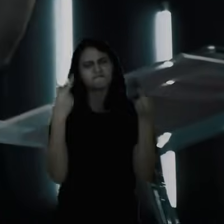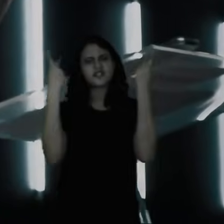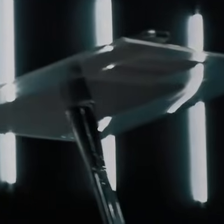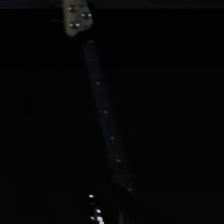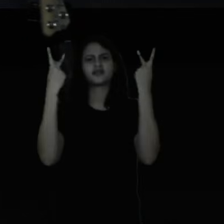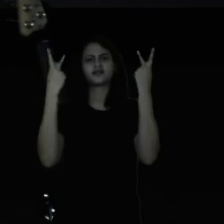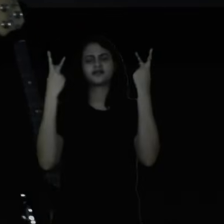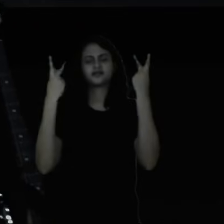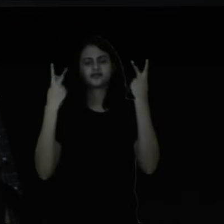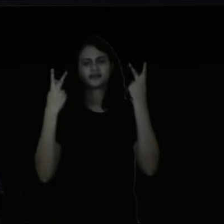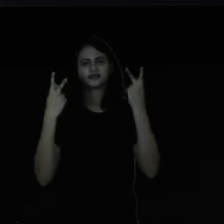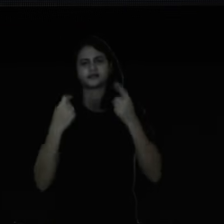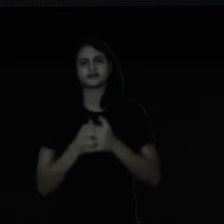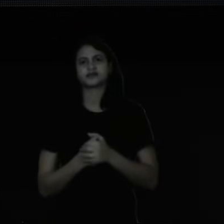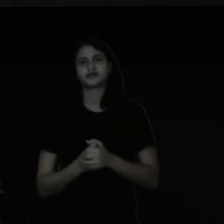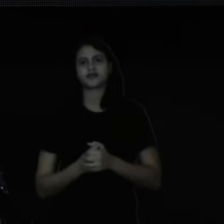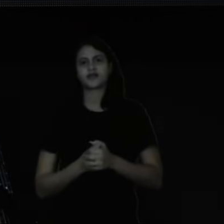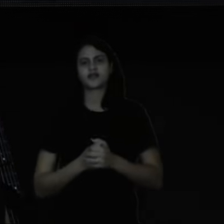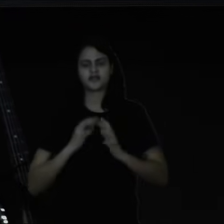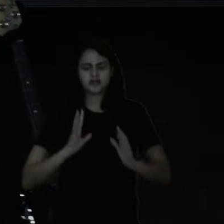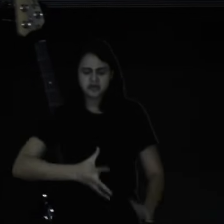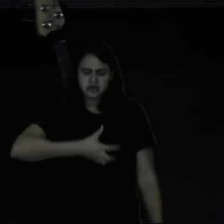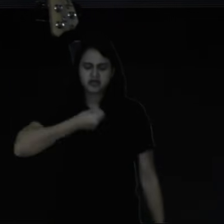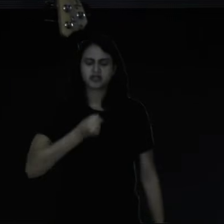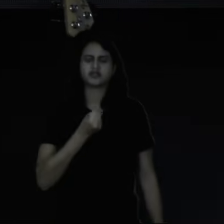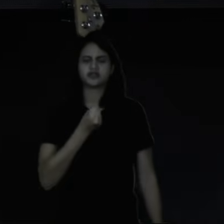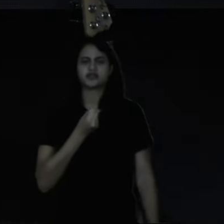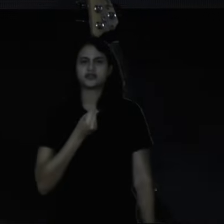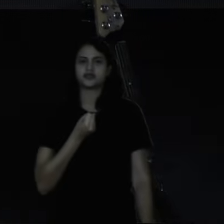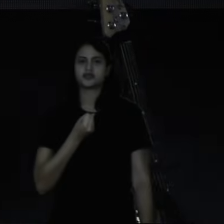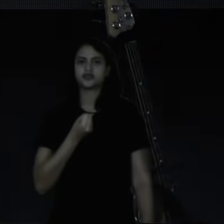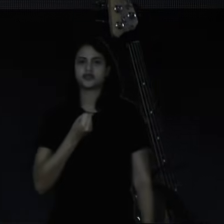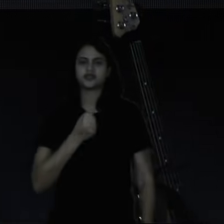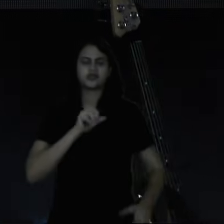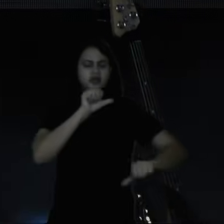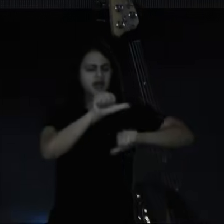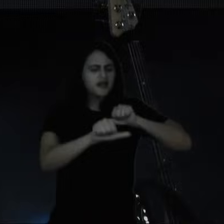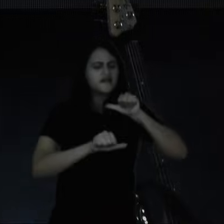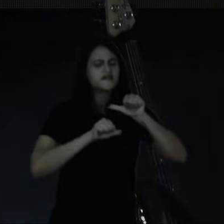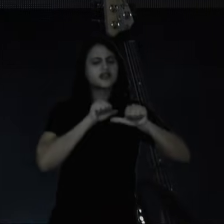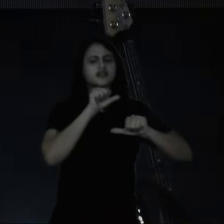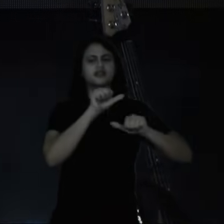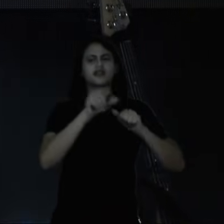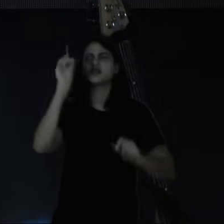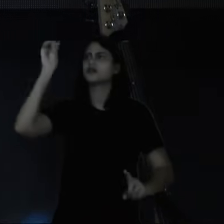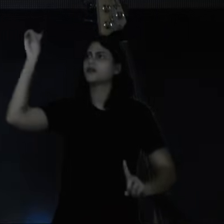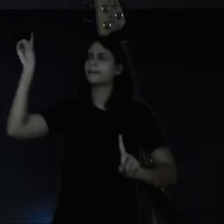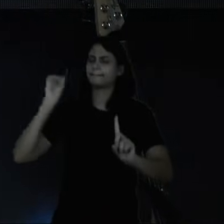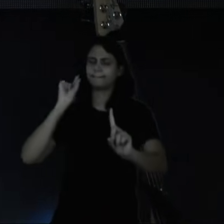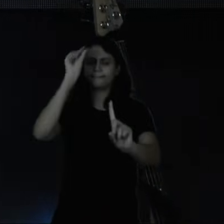homem, uma mulher valente. Vai se tornar quem Deus quer que você se torne.